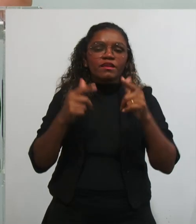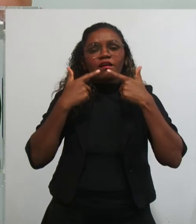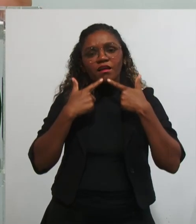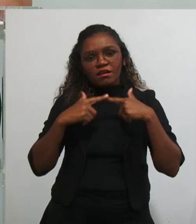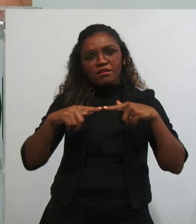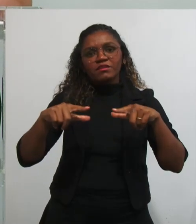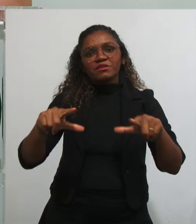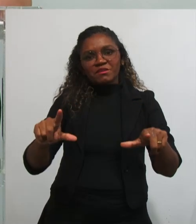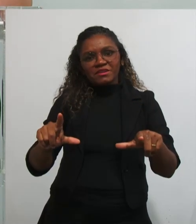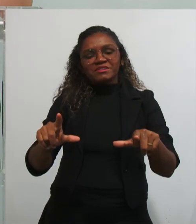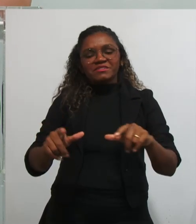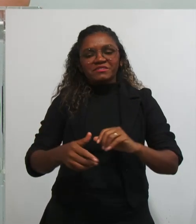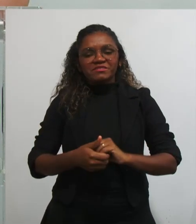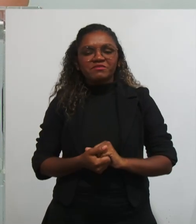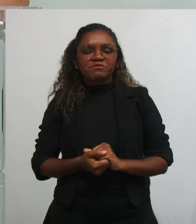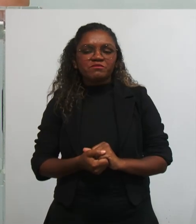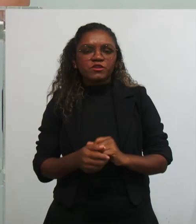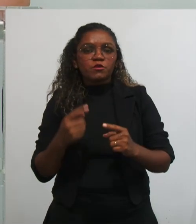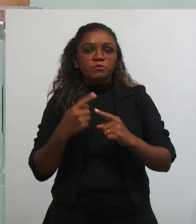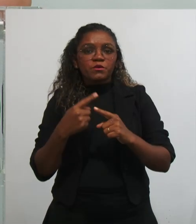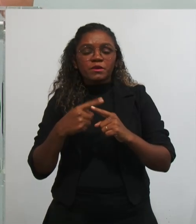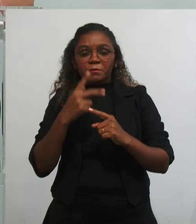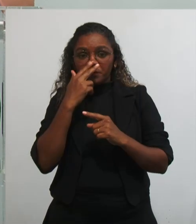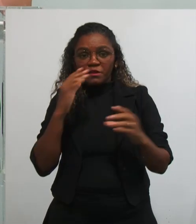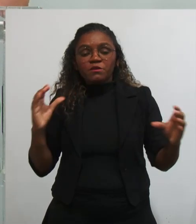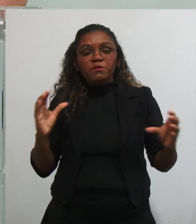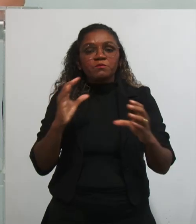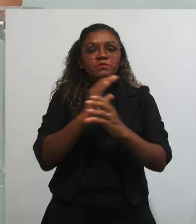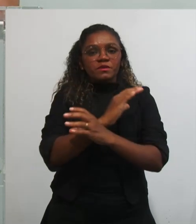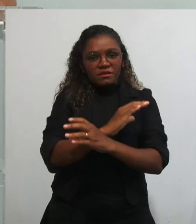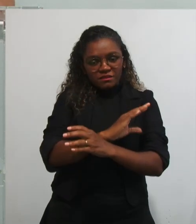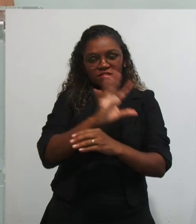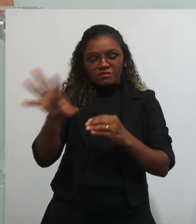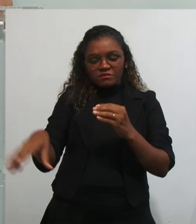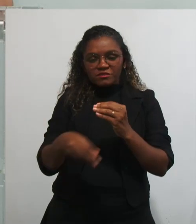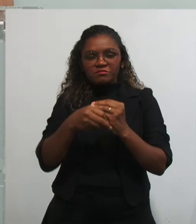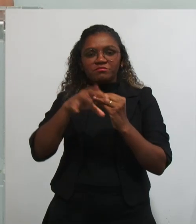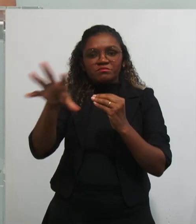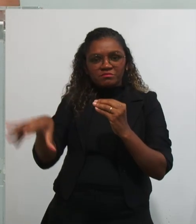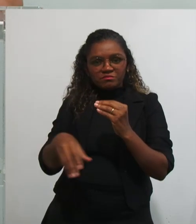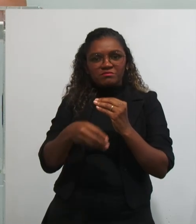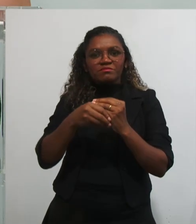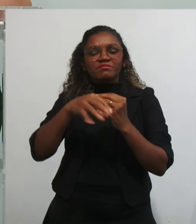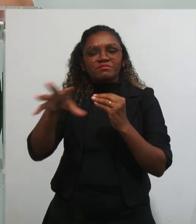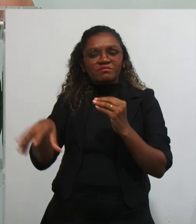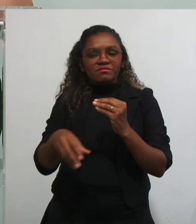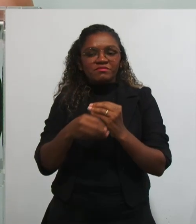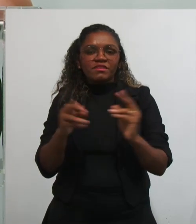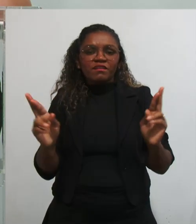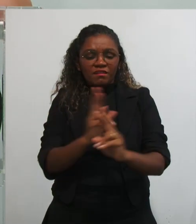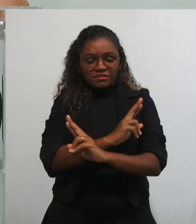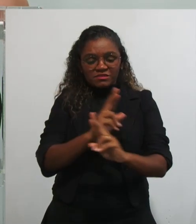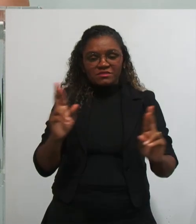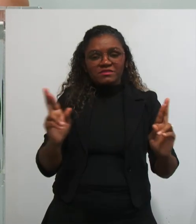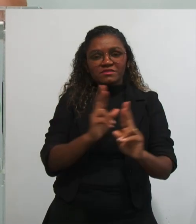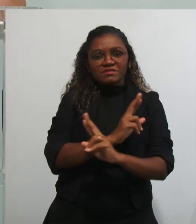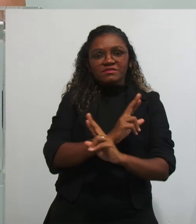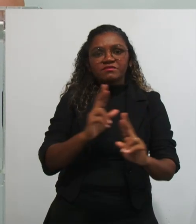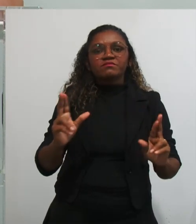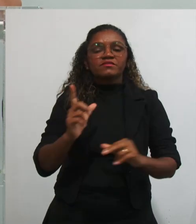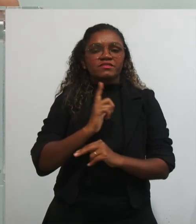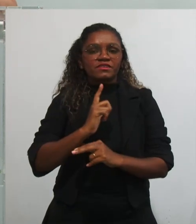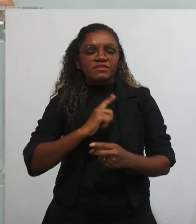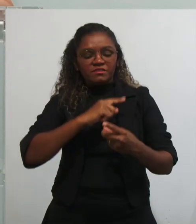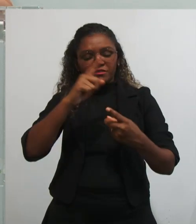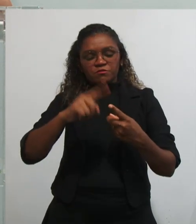faz... ela se completa, né, digamos assim, ela está relacionada com esses dois tipos de